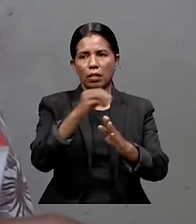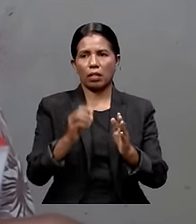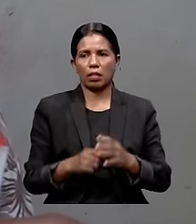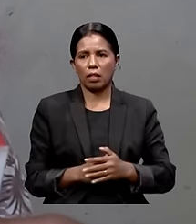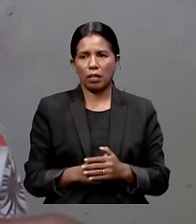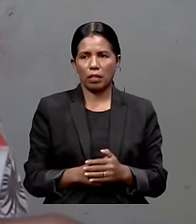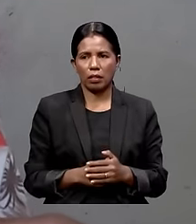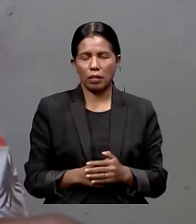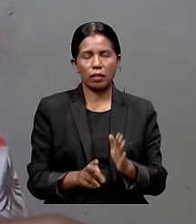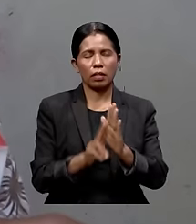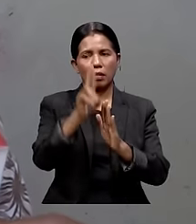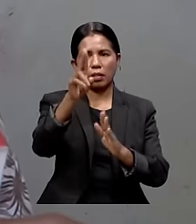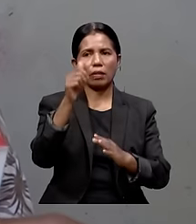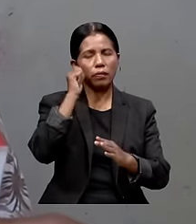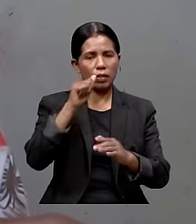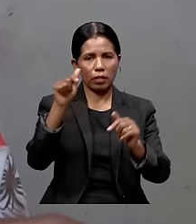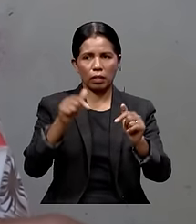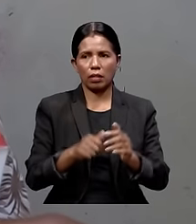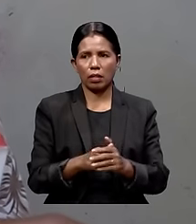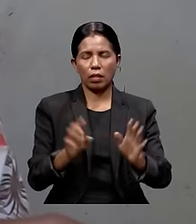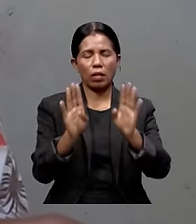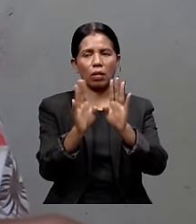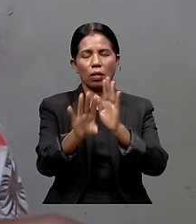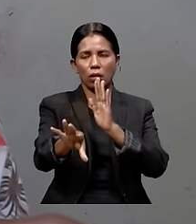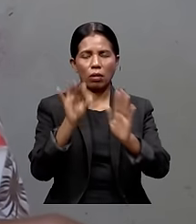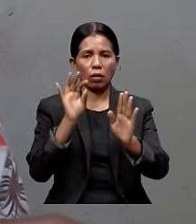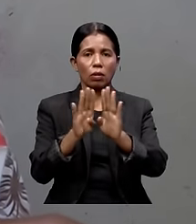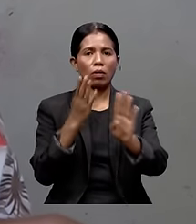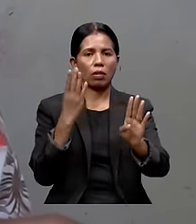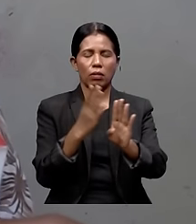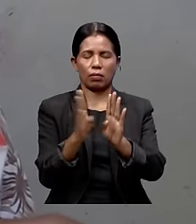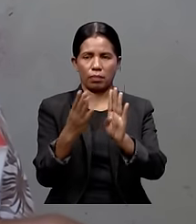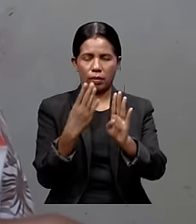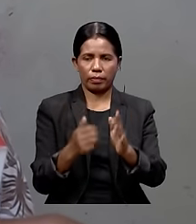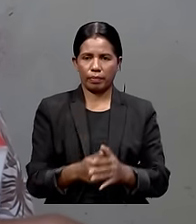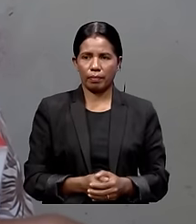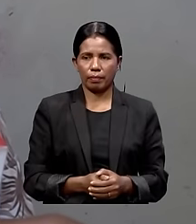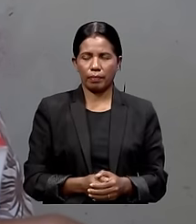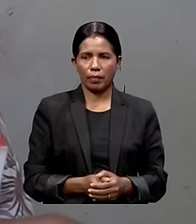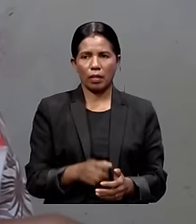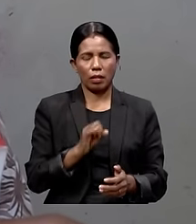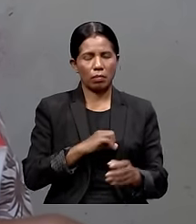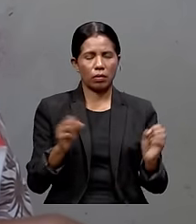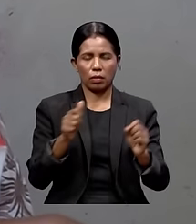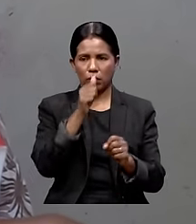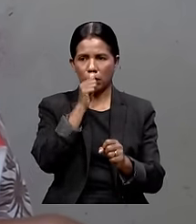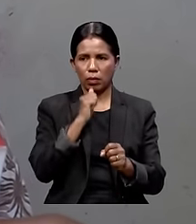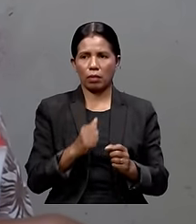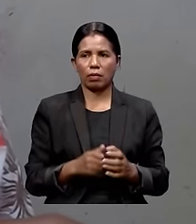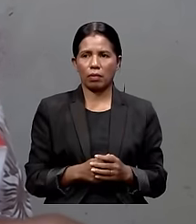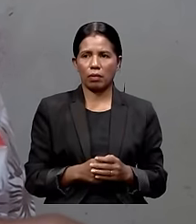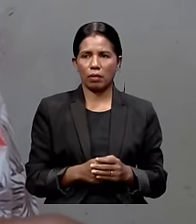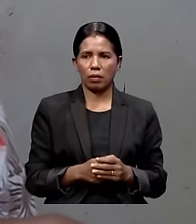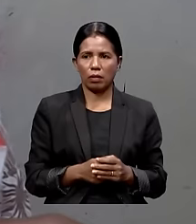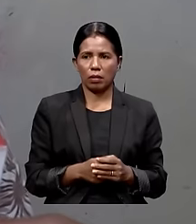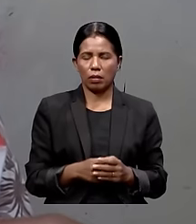hasela ne ne kanise he feto irani lokor mata ne o lokor mata ne kalai au mes la lian au no ke se ne ne ha